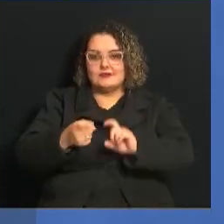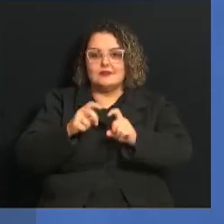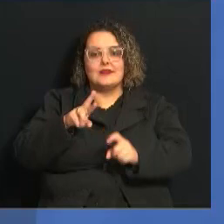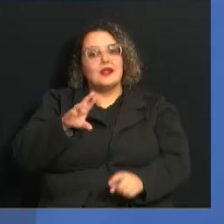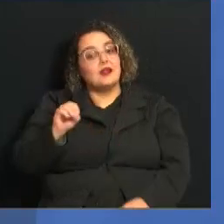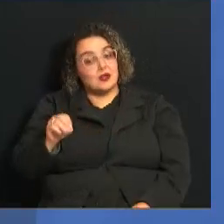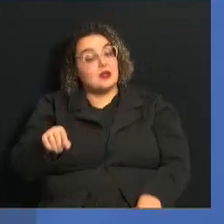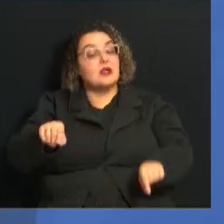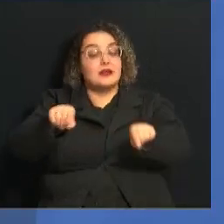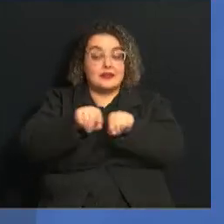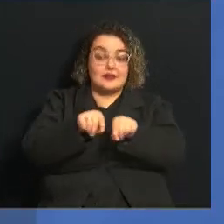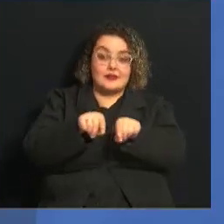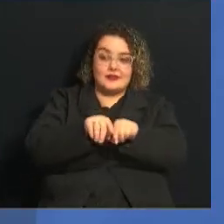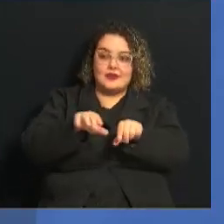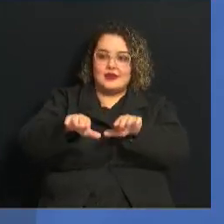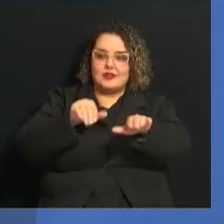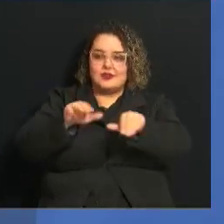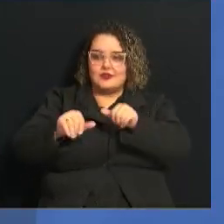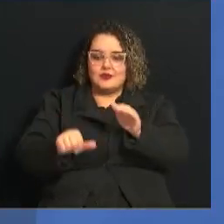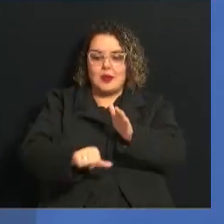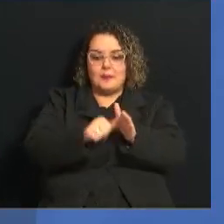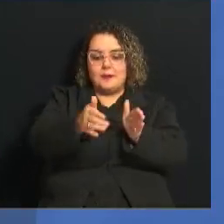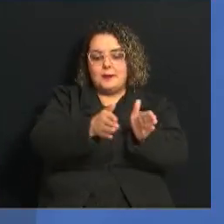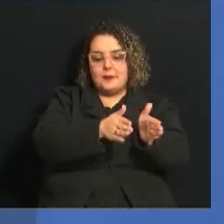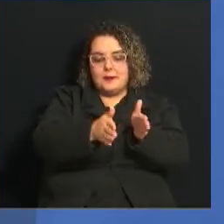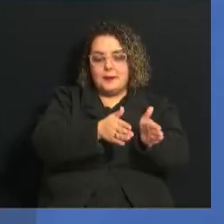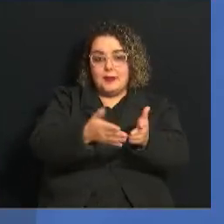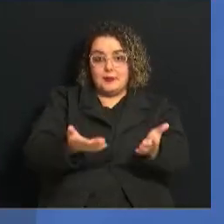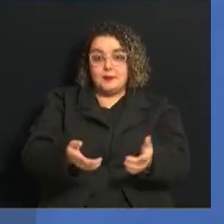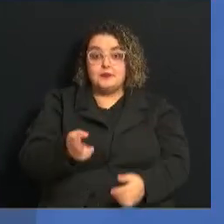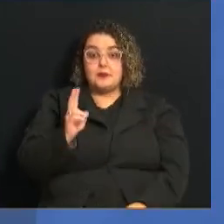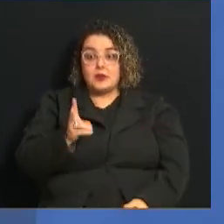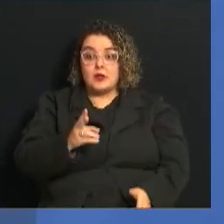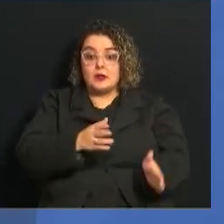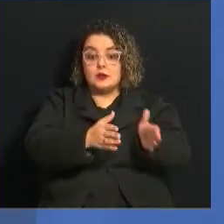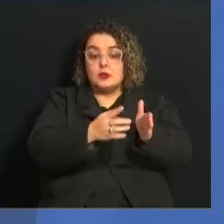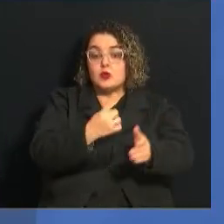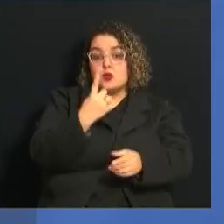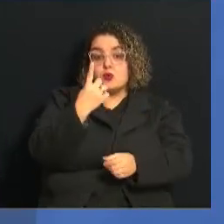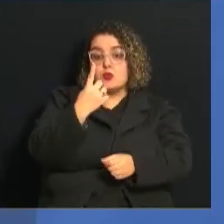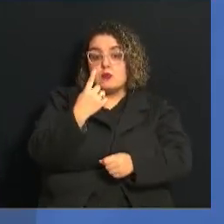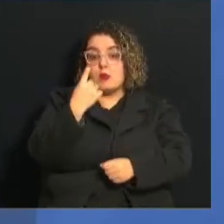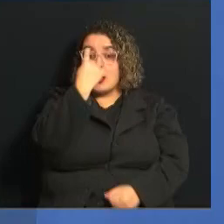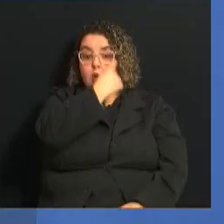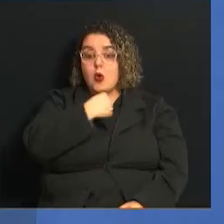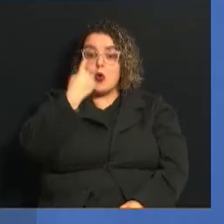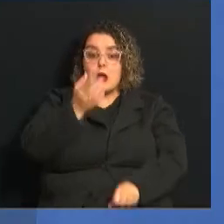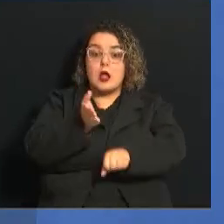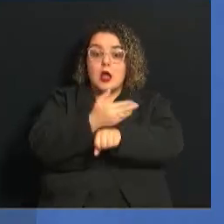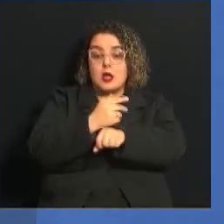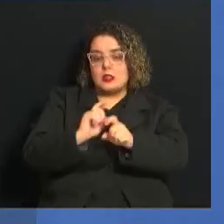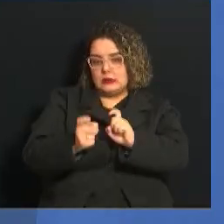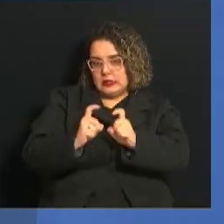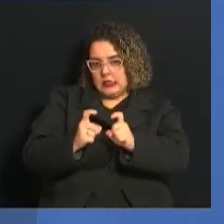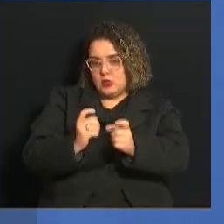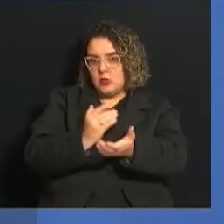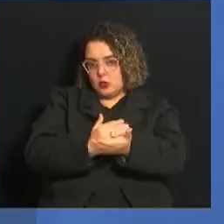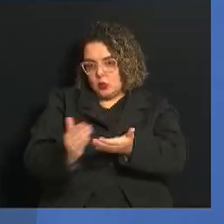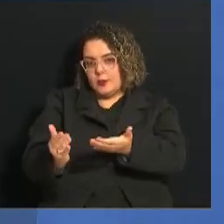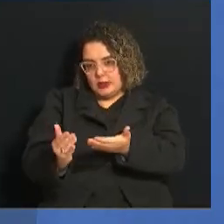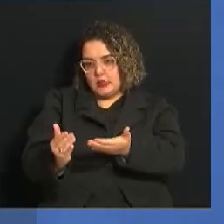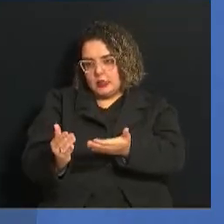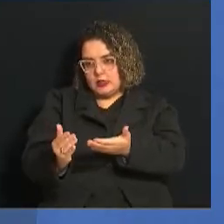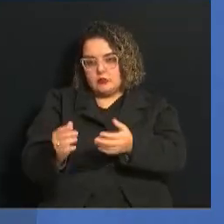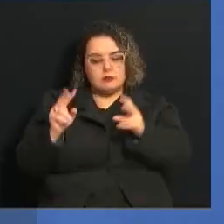também a chamada primeira parte sempre esse período é uma hora antes da reunião ordinária e pode ser